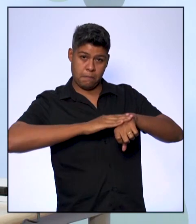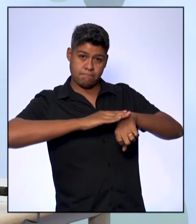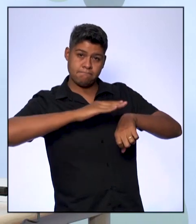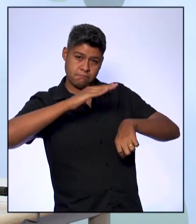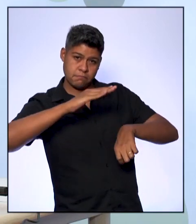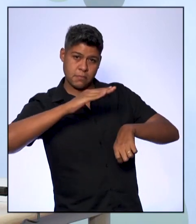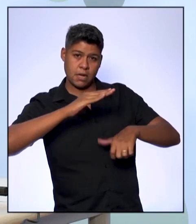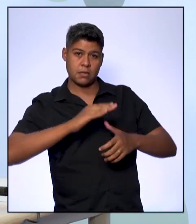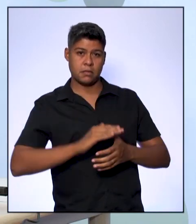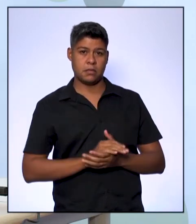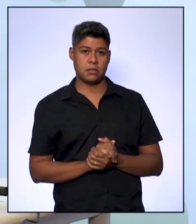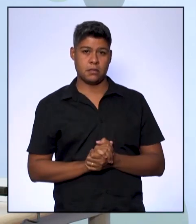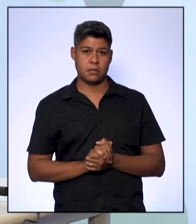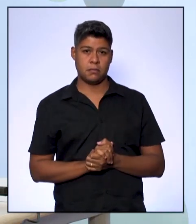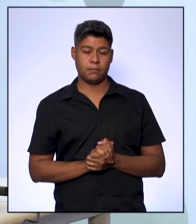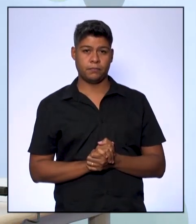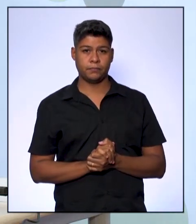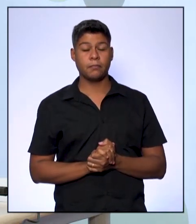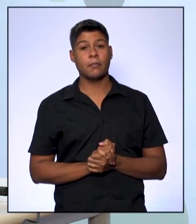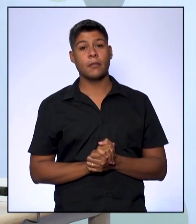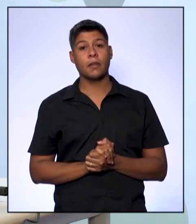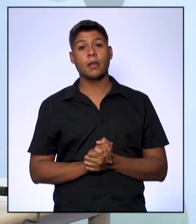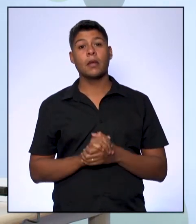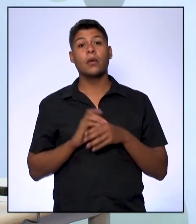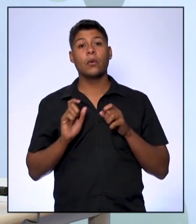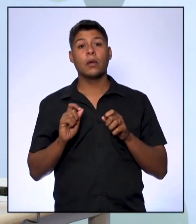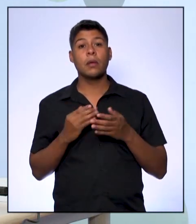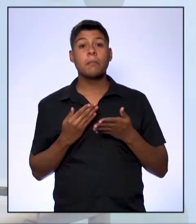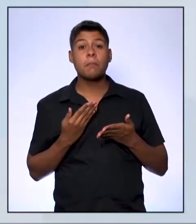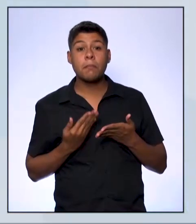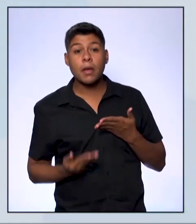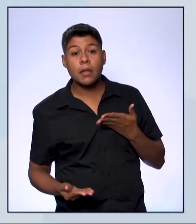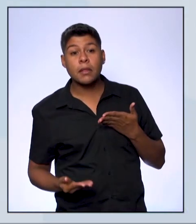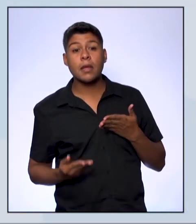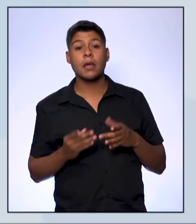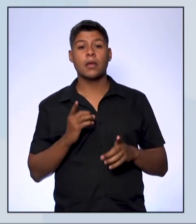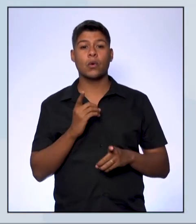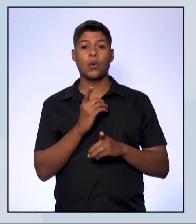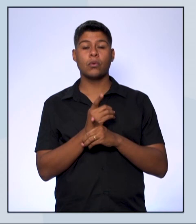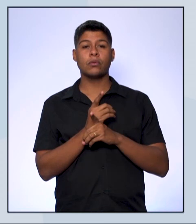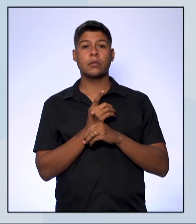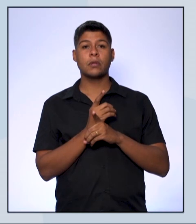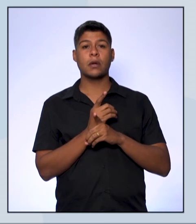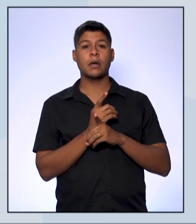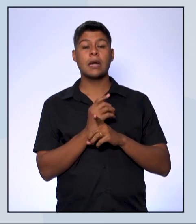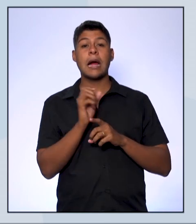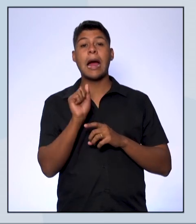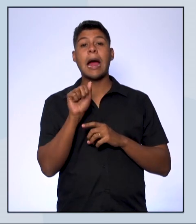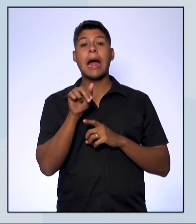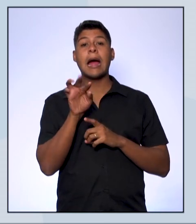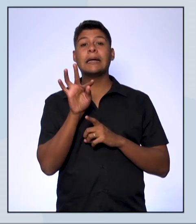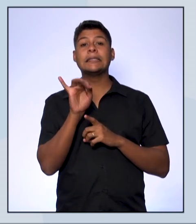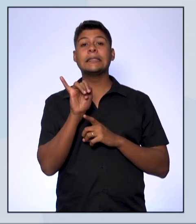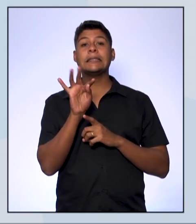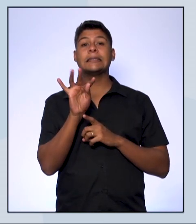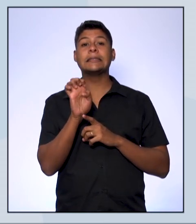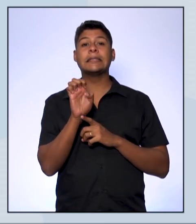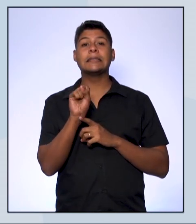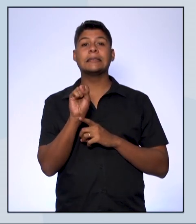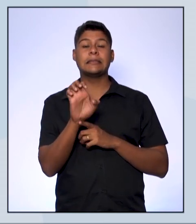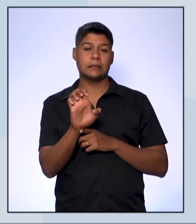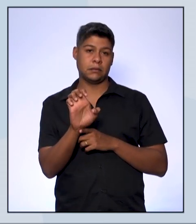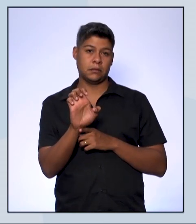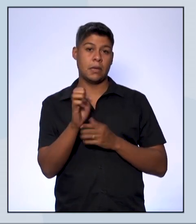desculpa temos aqui que me saiba perder para me encontrar me arrumar antes de interesse olha a